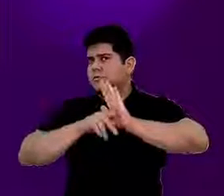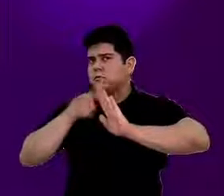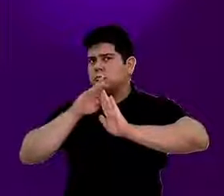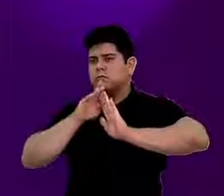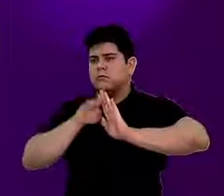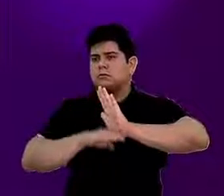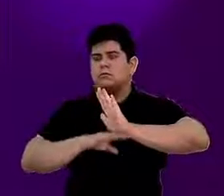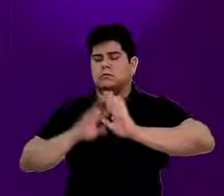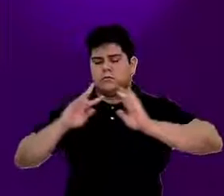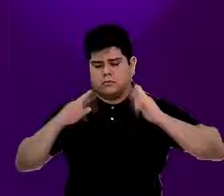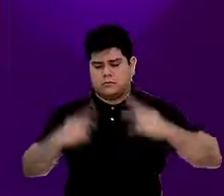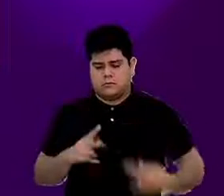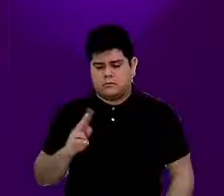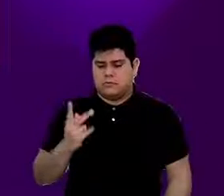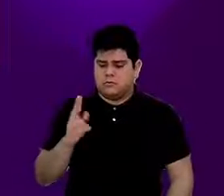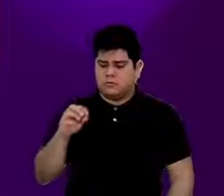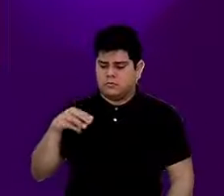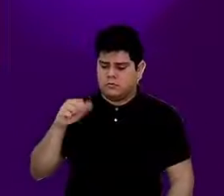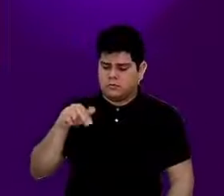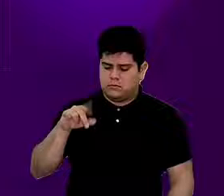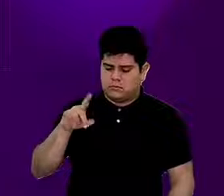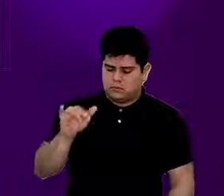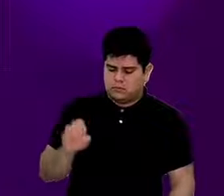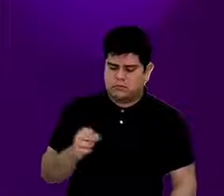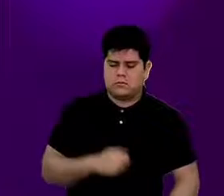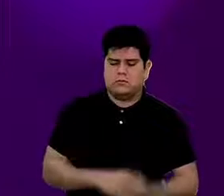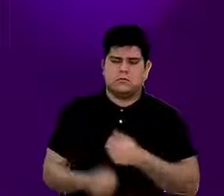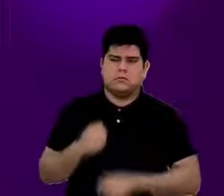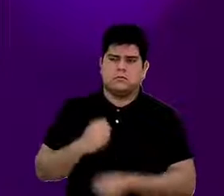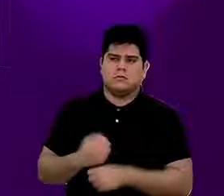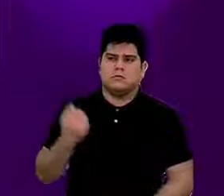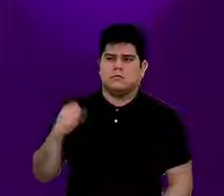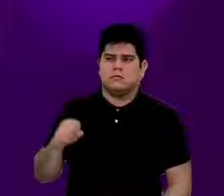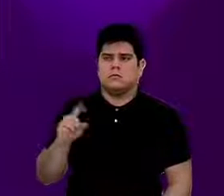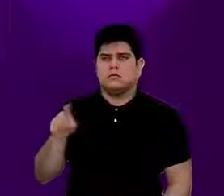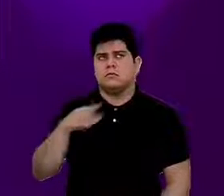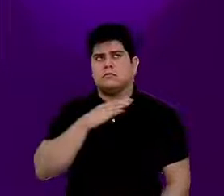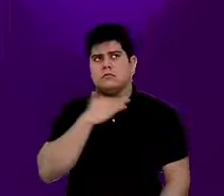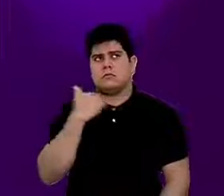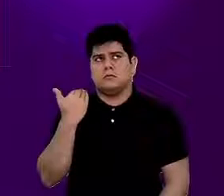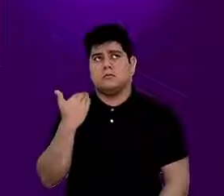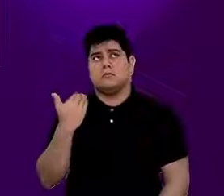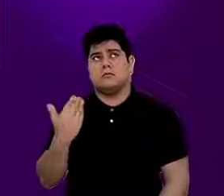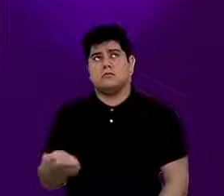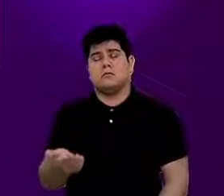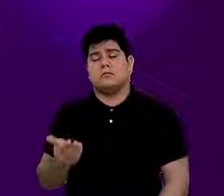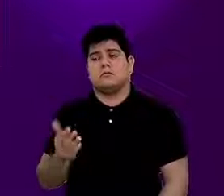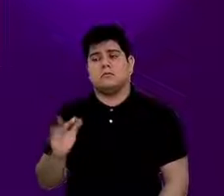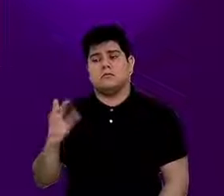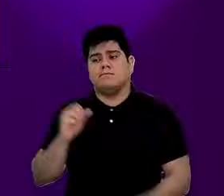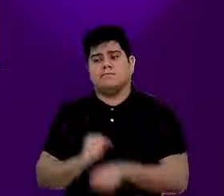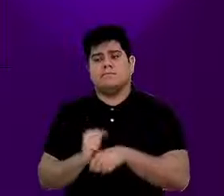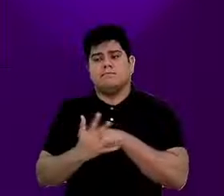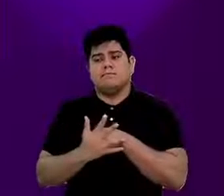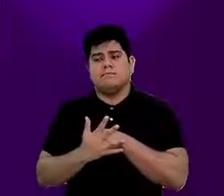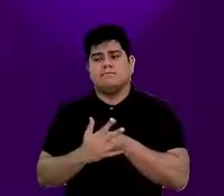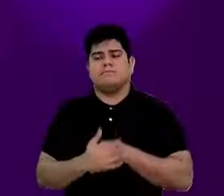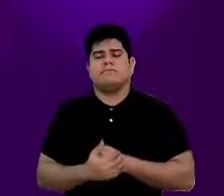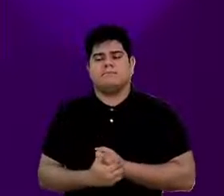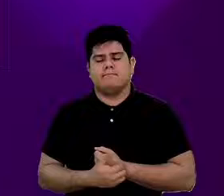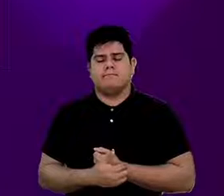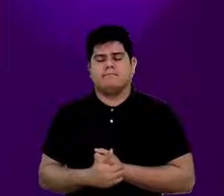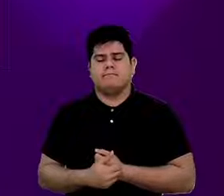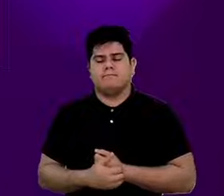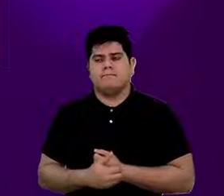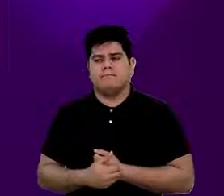chamado Humanidades, há cerca de 8 anos. Ele veio a falecer, infelizmente, vítima da Covid, mas